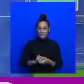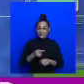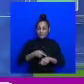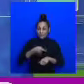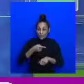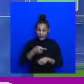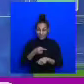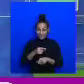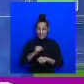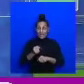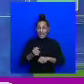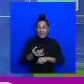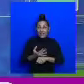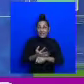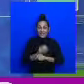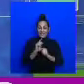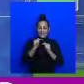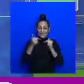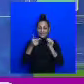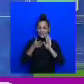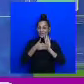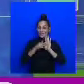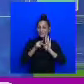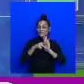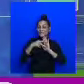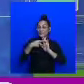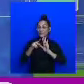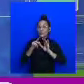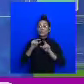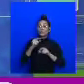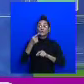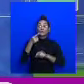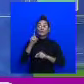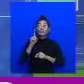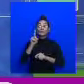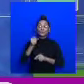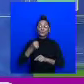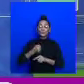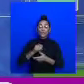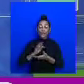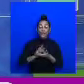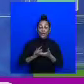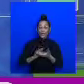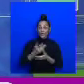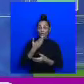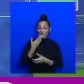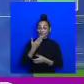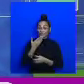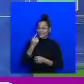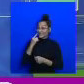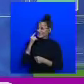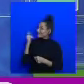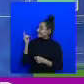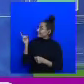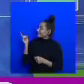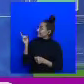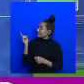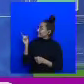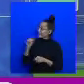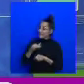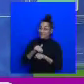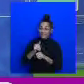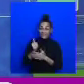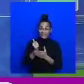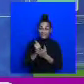E agora, hein? A emoção da sorte batendo na sua aposta, o 15º e último número da Loto Fácil.